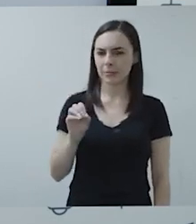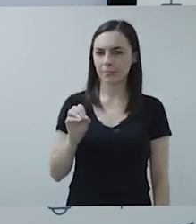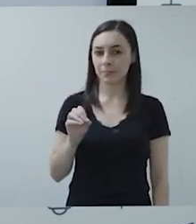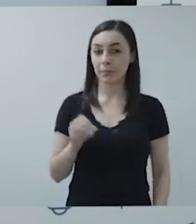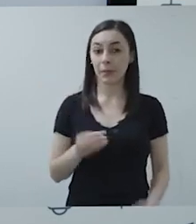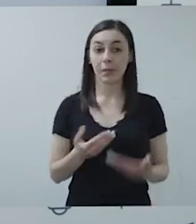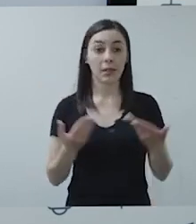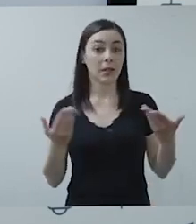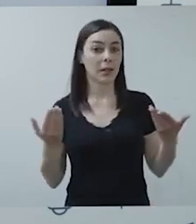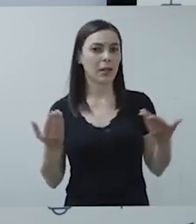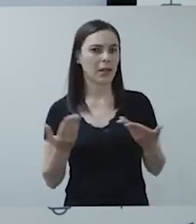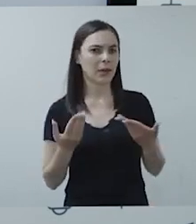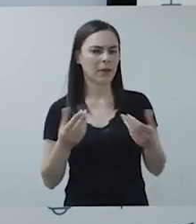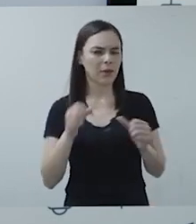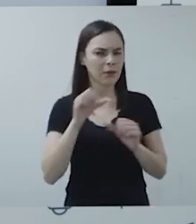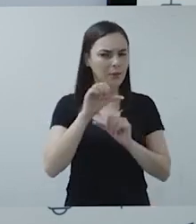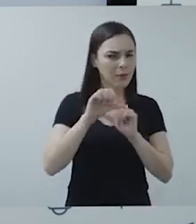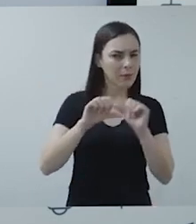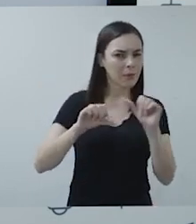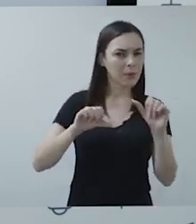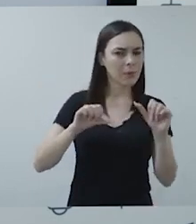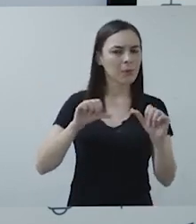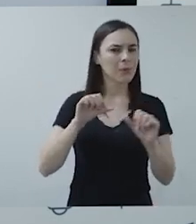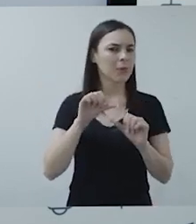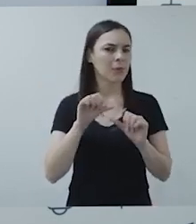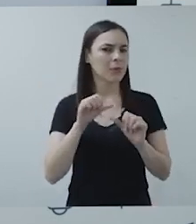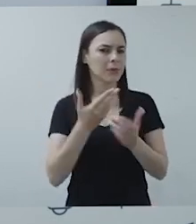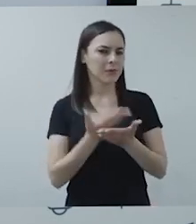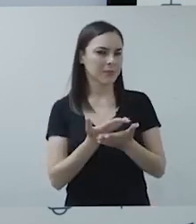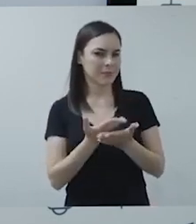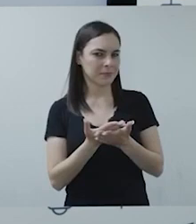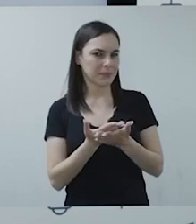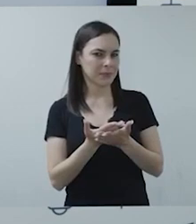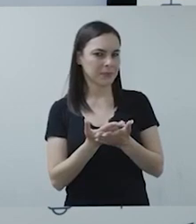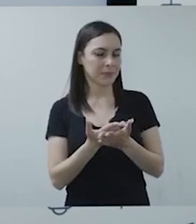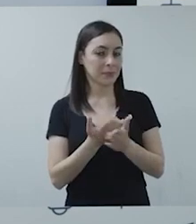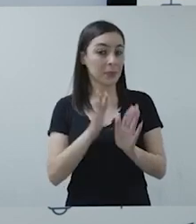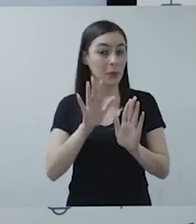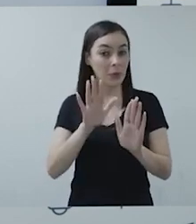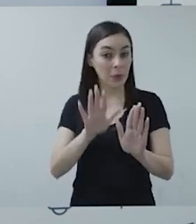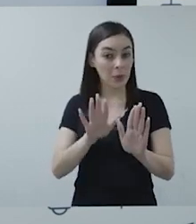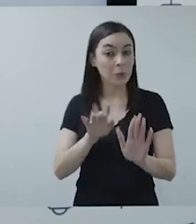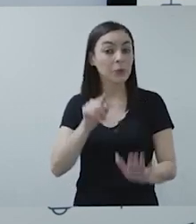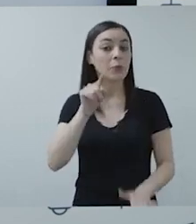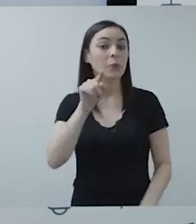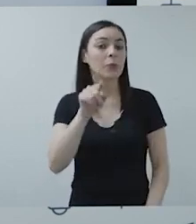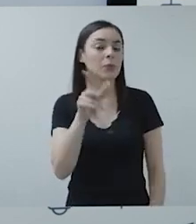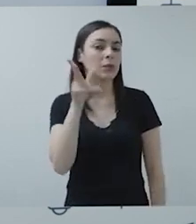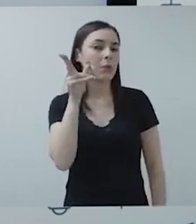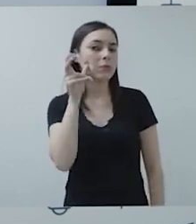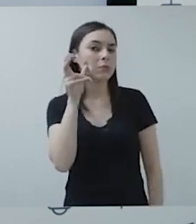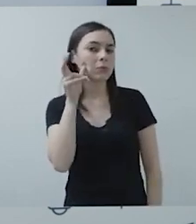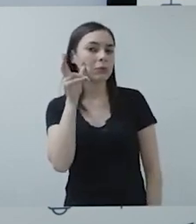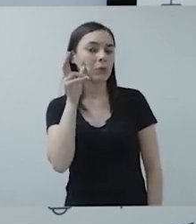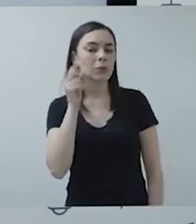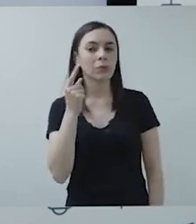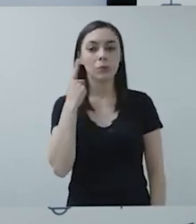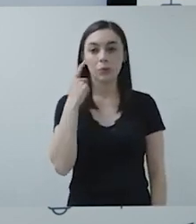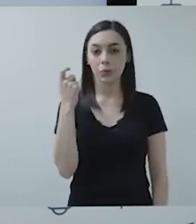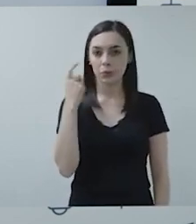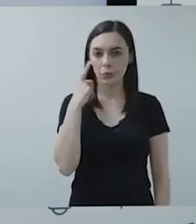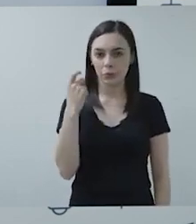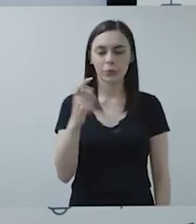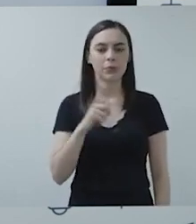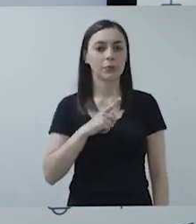nós vamos mudar aqui um pouquinho do rumo da nossa aula. Eu quero que vocês escutem o som que eu vou colocar